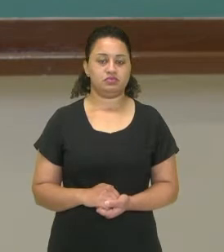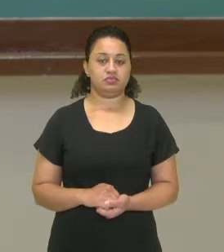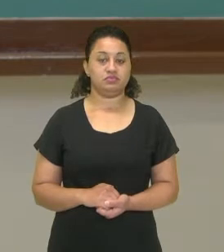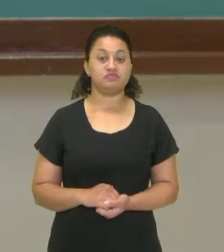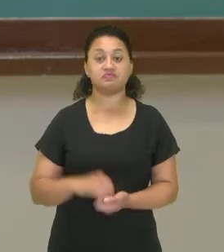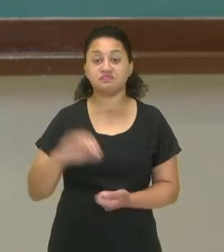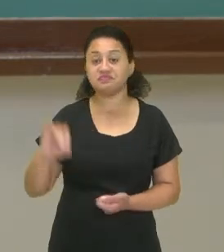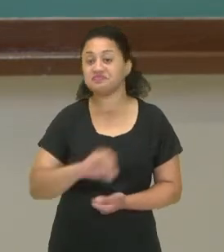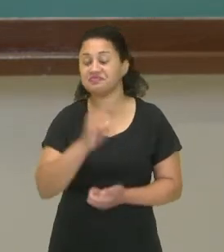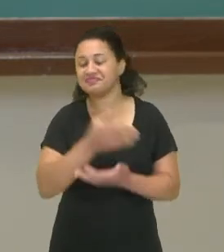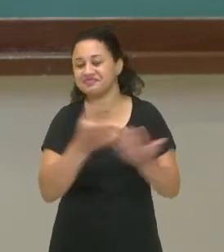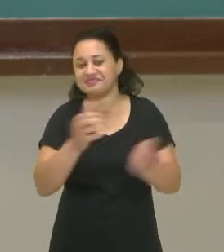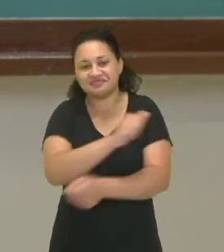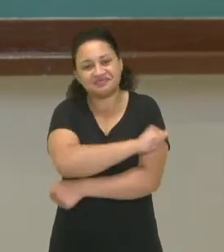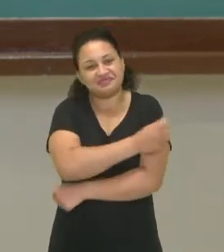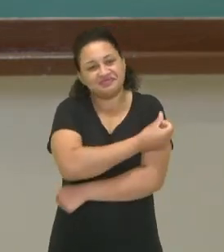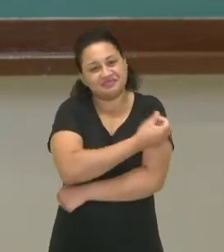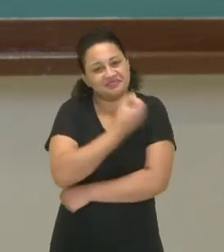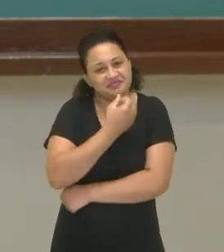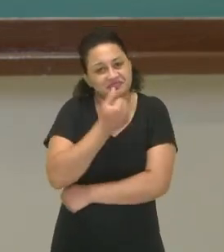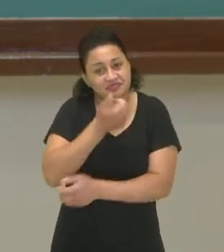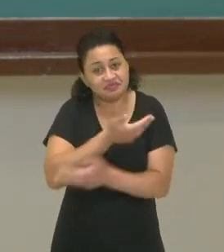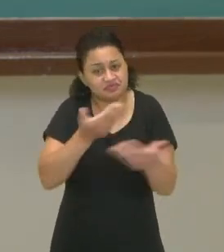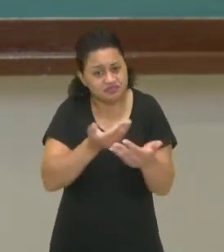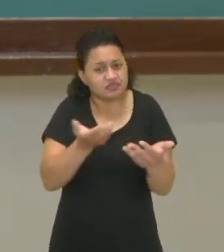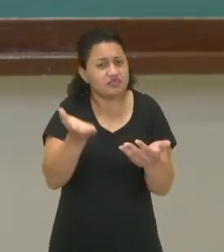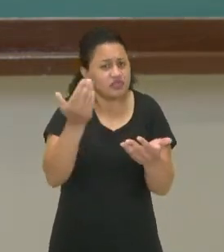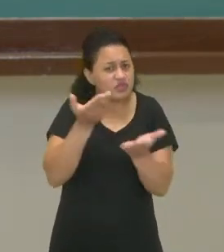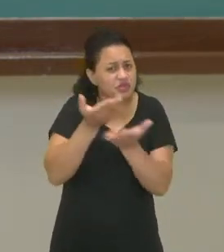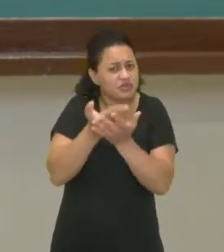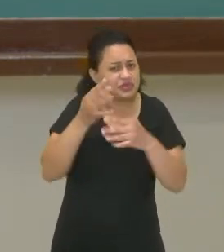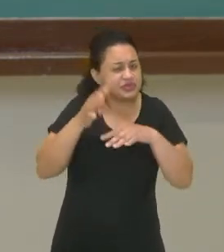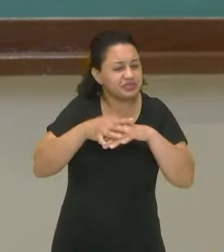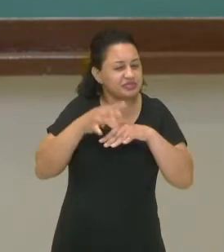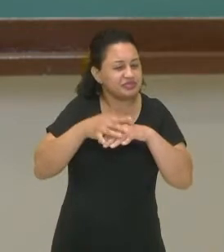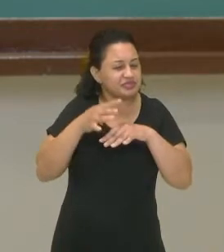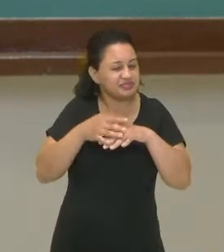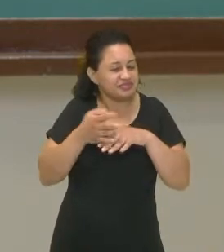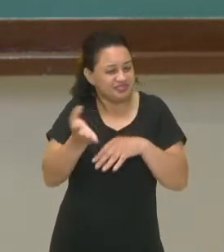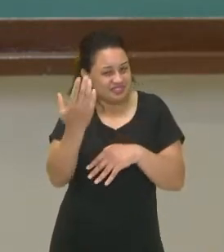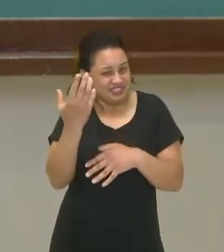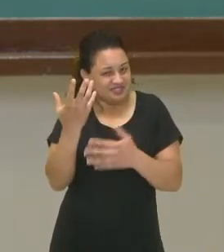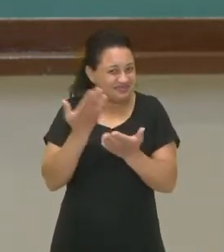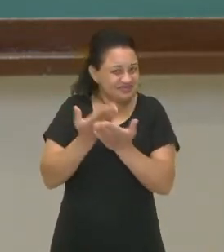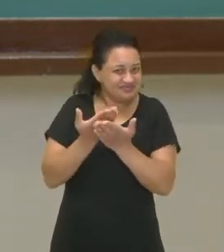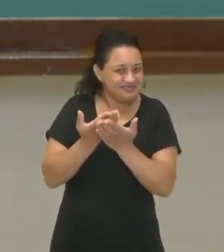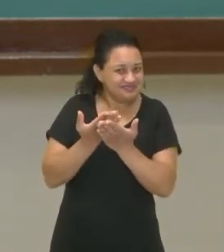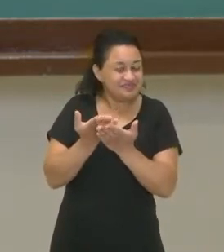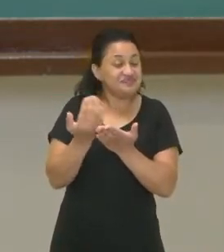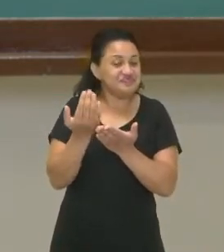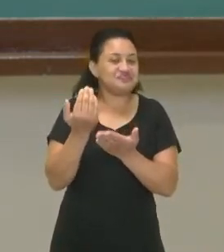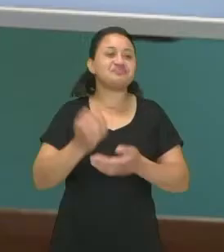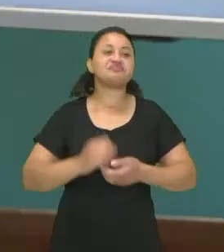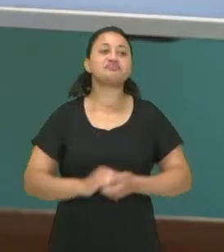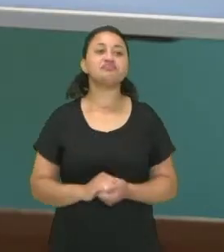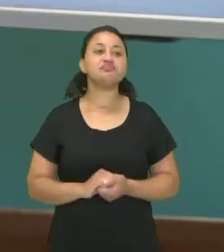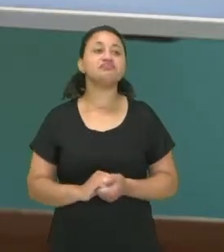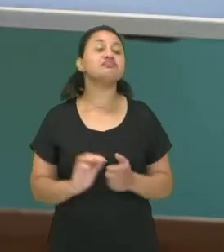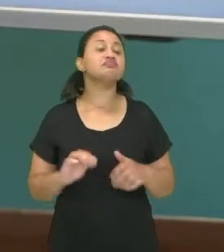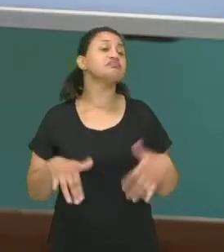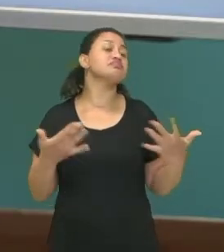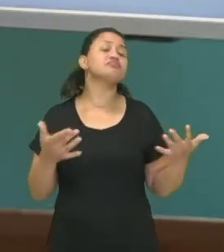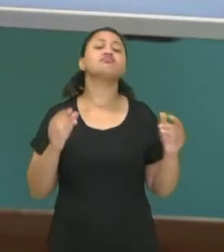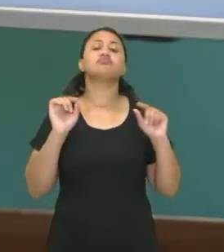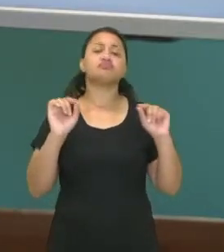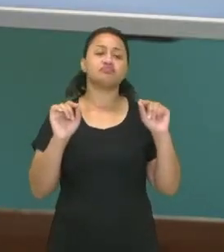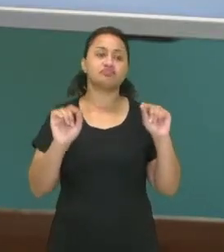E galerinha do sexto ano, tudo bem com vocês? Vamos lá estudar um pouquinho de matemática aqui com a Prof. Neumar? Então, bora lá comigo, olha só. Então, olha